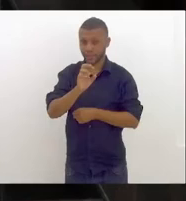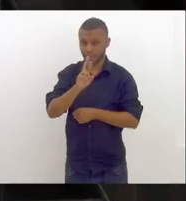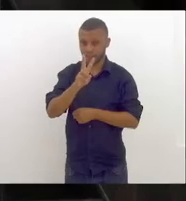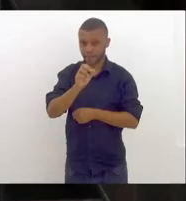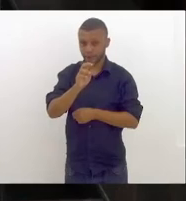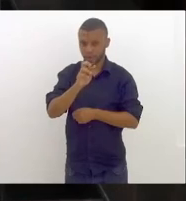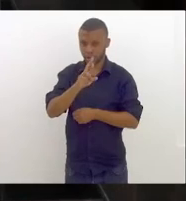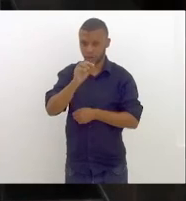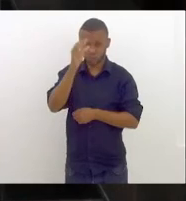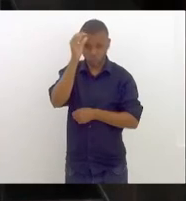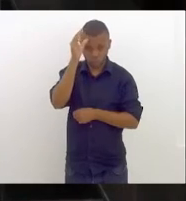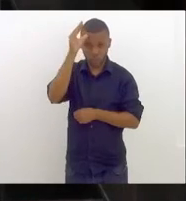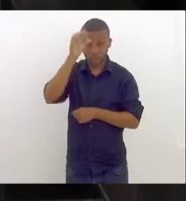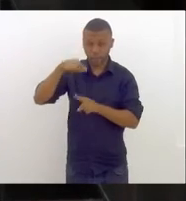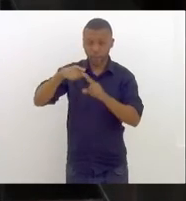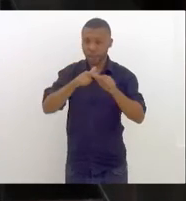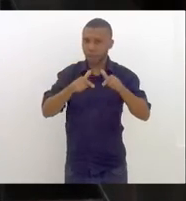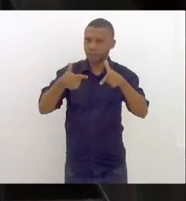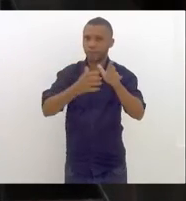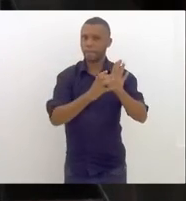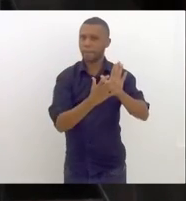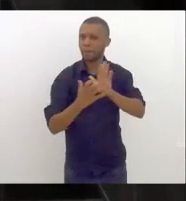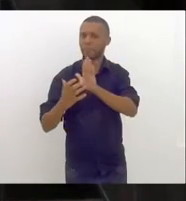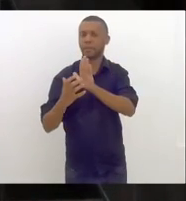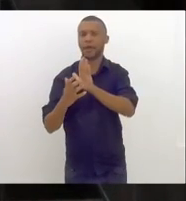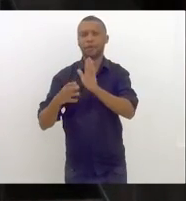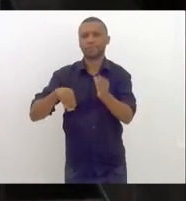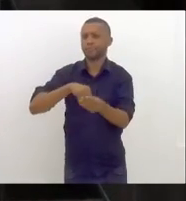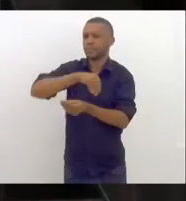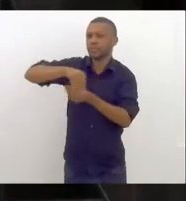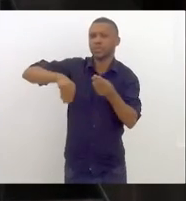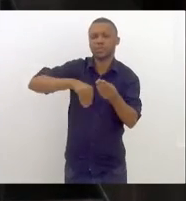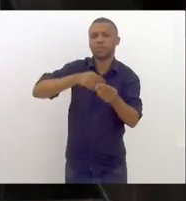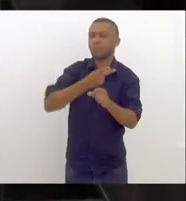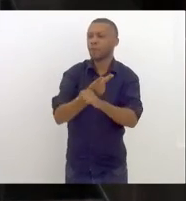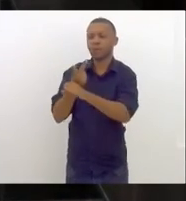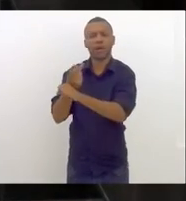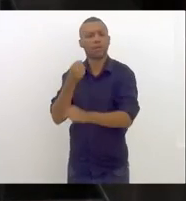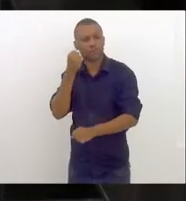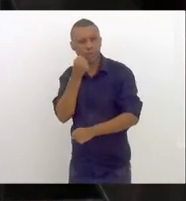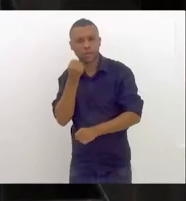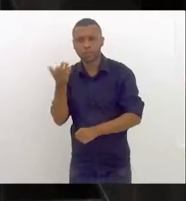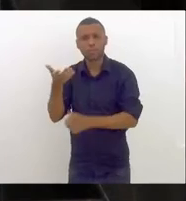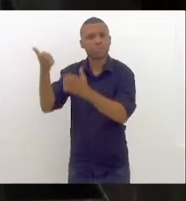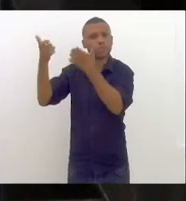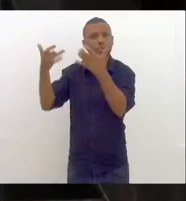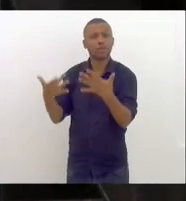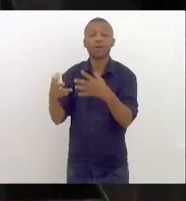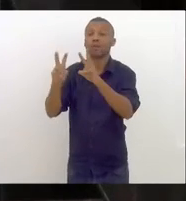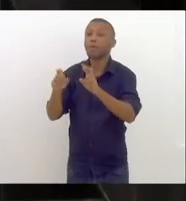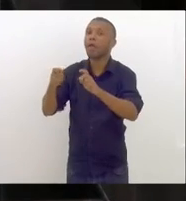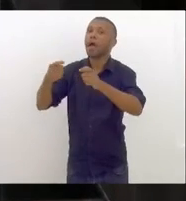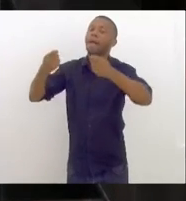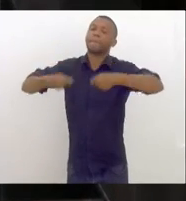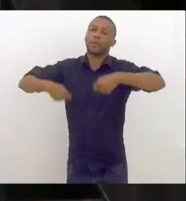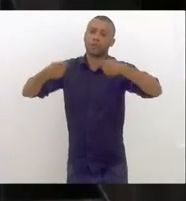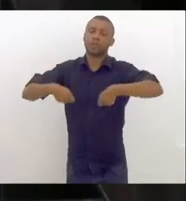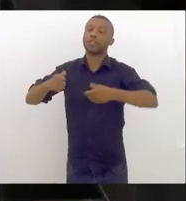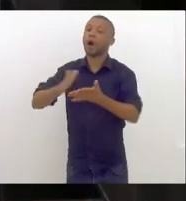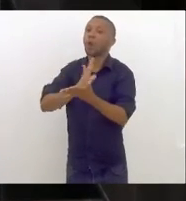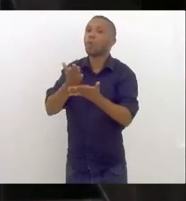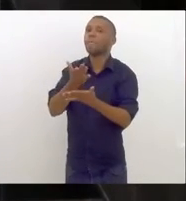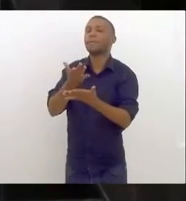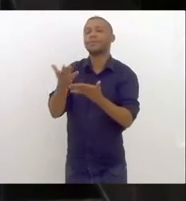procuraram o senador Marcelo Kart para falar sobre necessidade de algum espaço fiscal também para